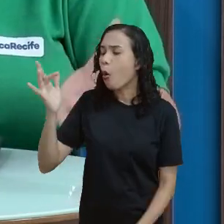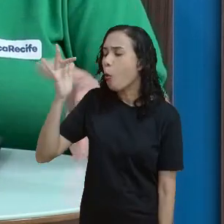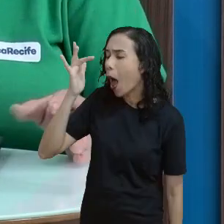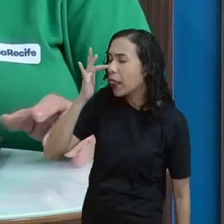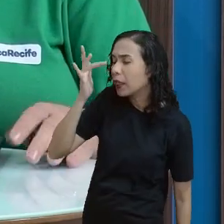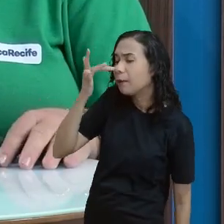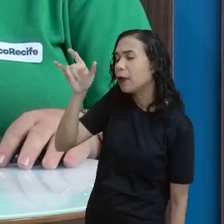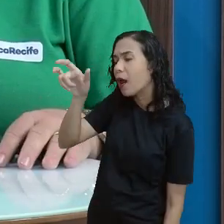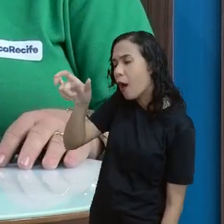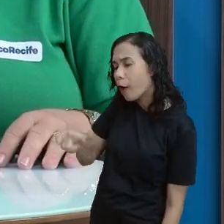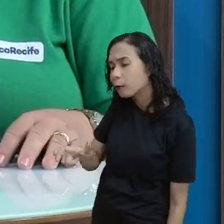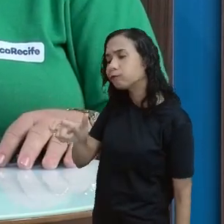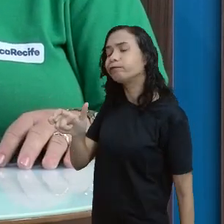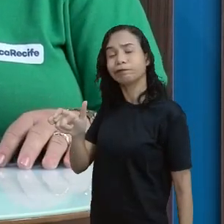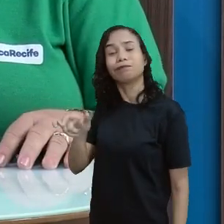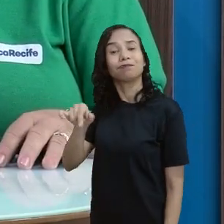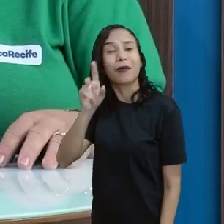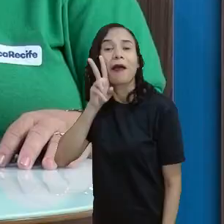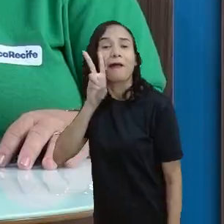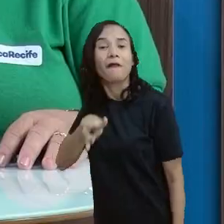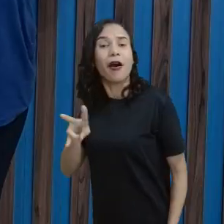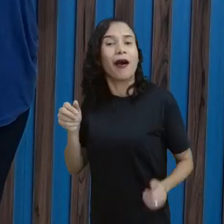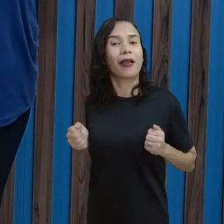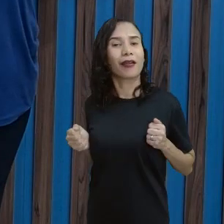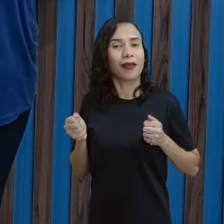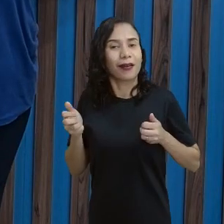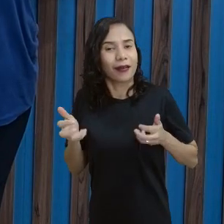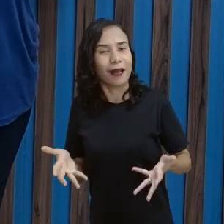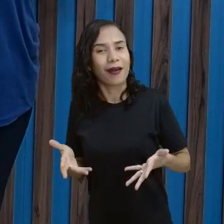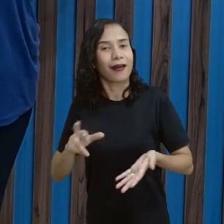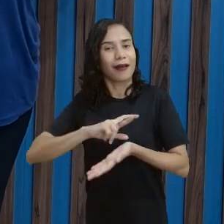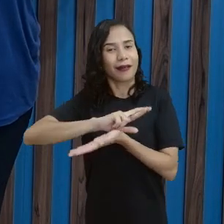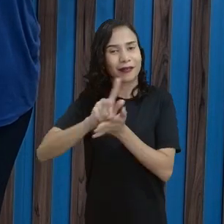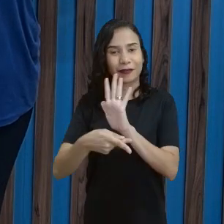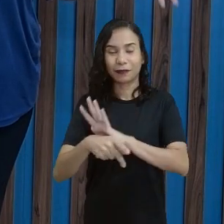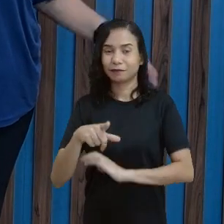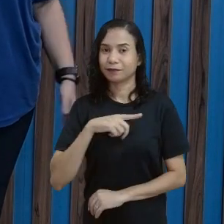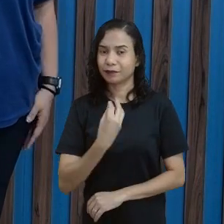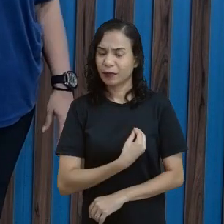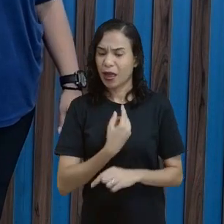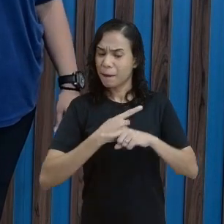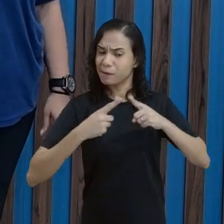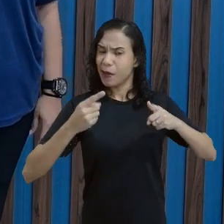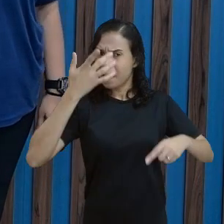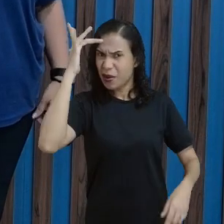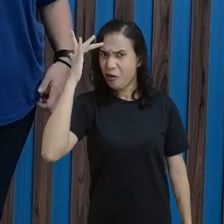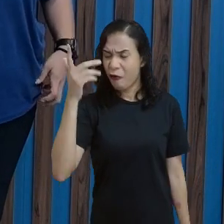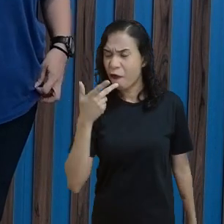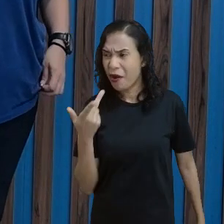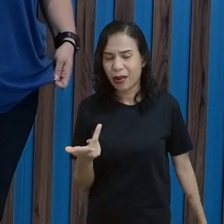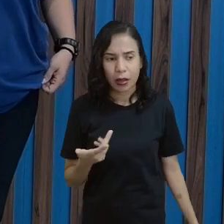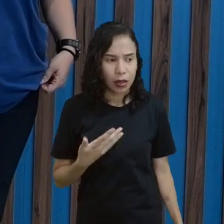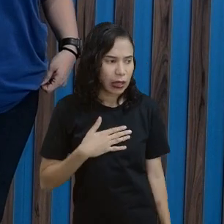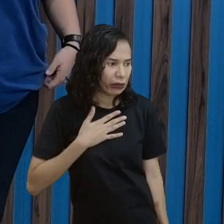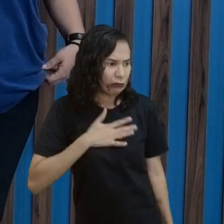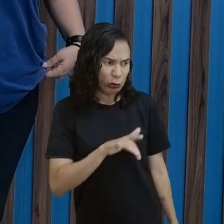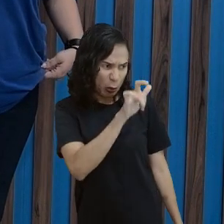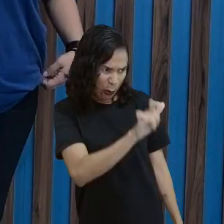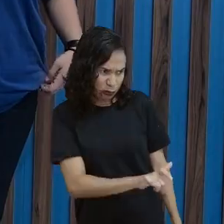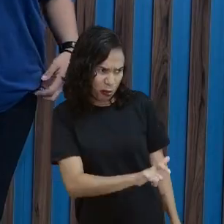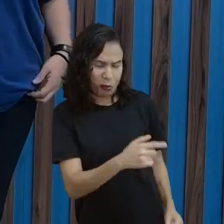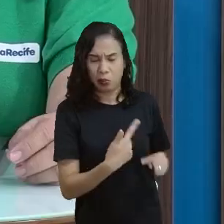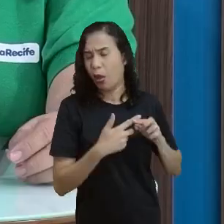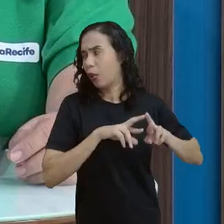né, professora? E de ver outras atitudes, né? Outras ações Mas as no pessoas dia a costumam dia dizer, Carol, assim, não gosto de fulano que não tem nada a